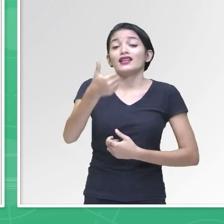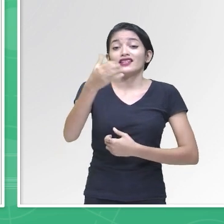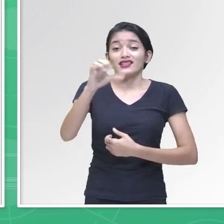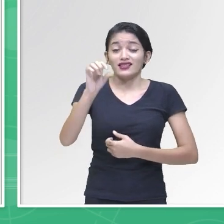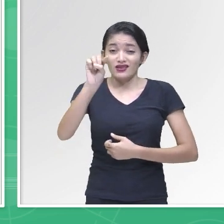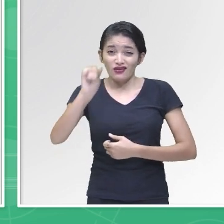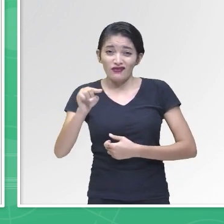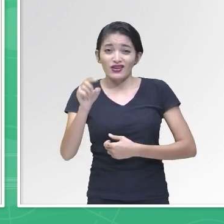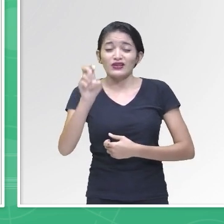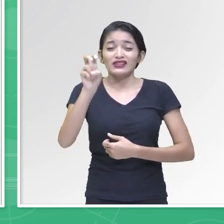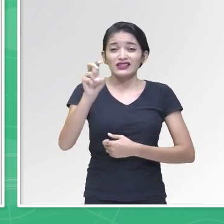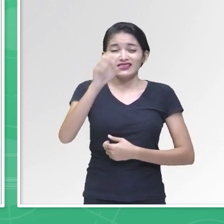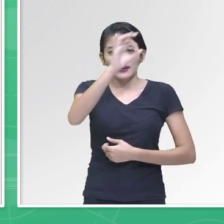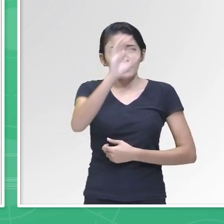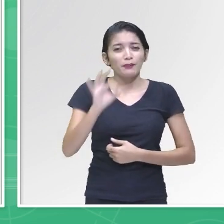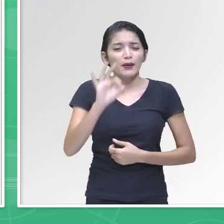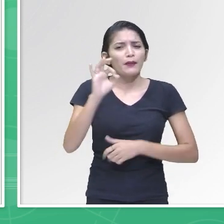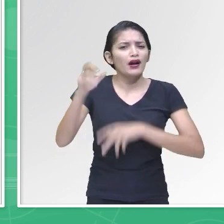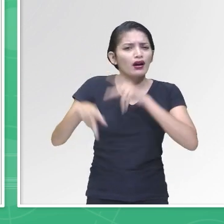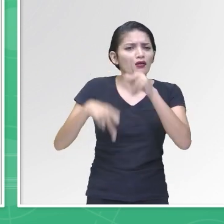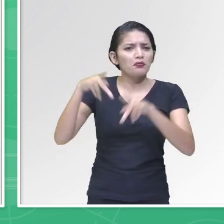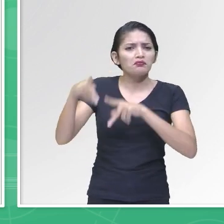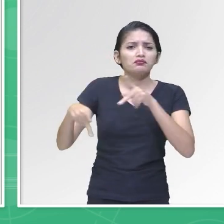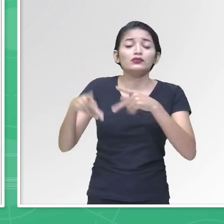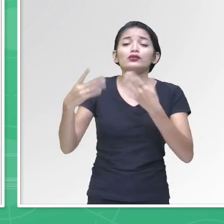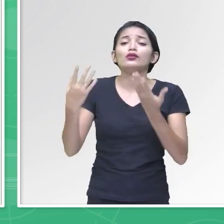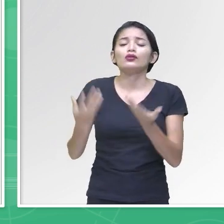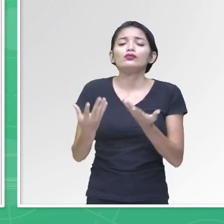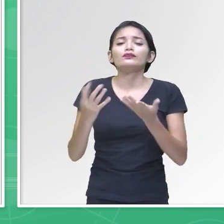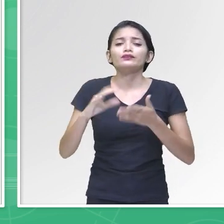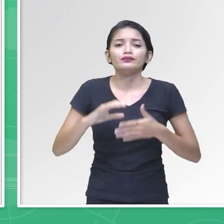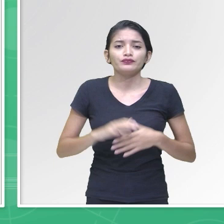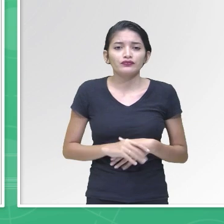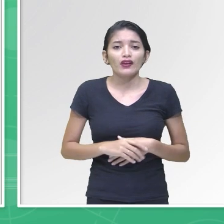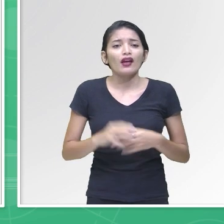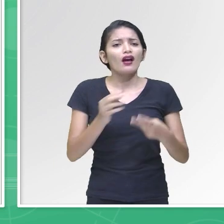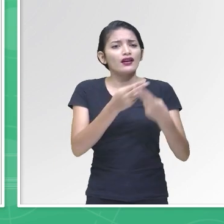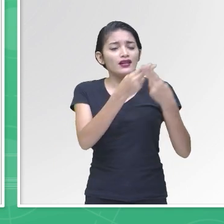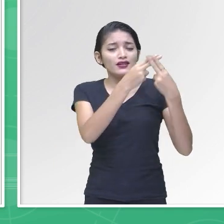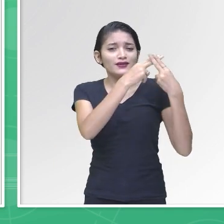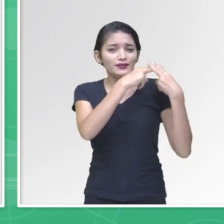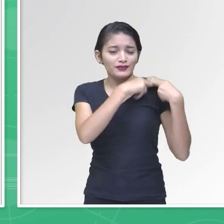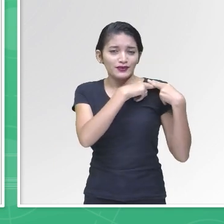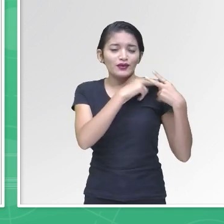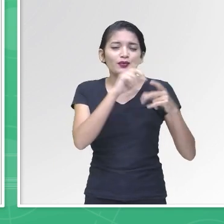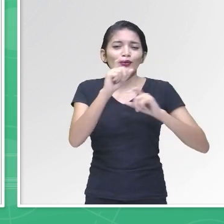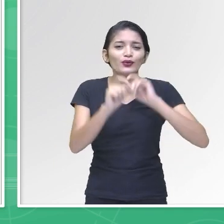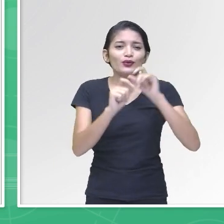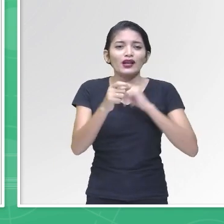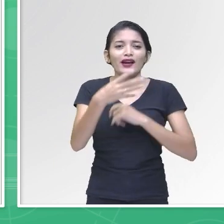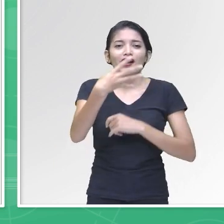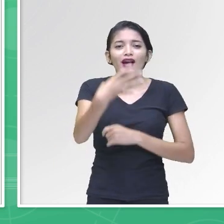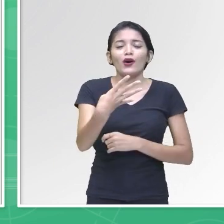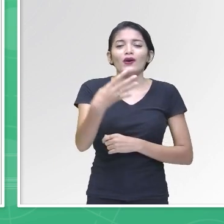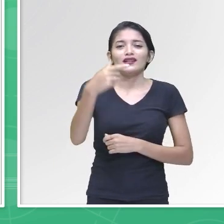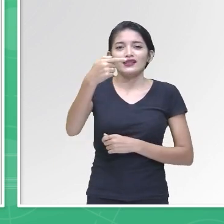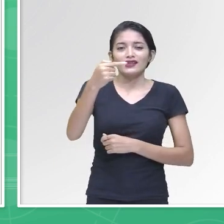19,5% da população brasileira, no entanto, eram responsáveis por